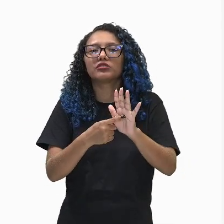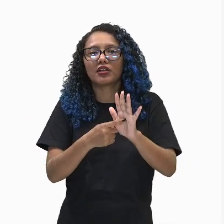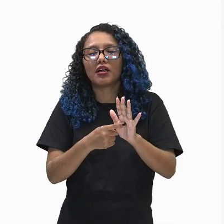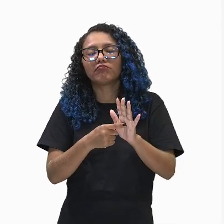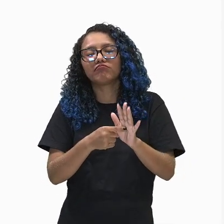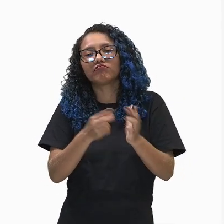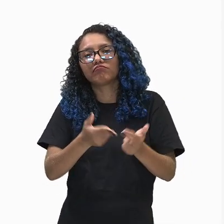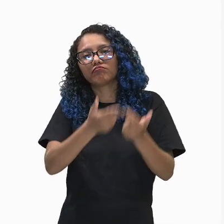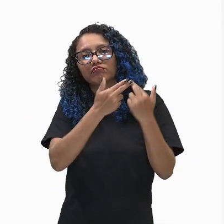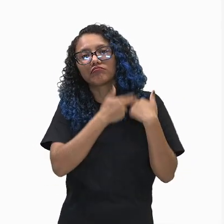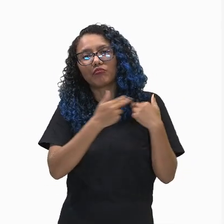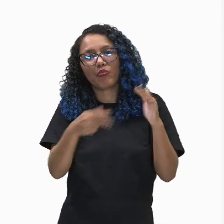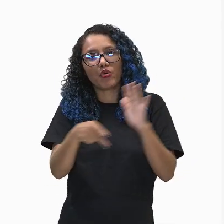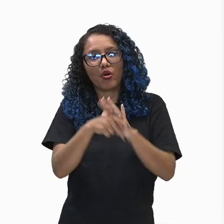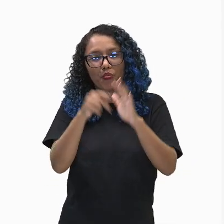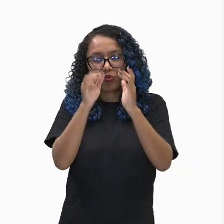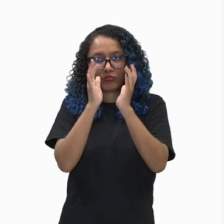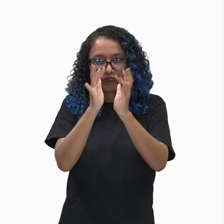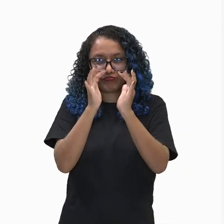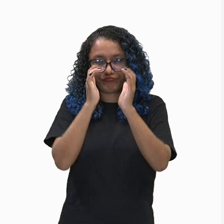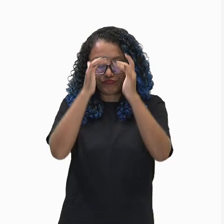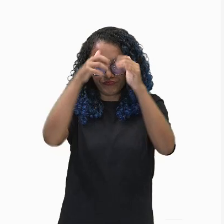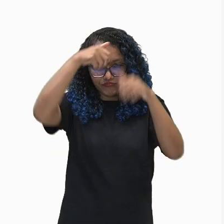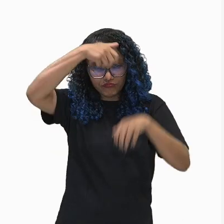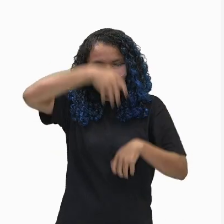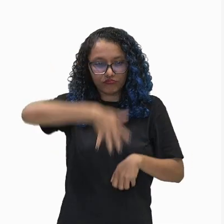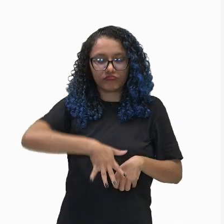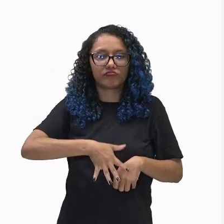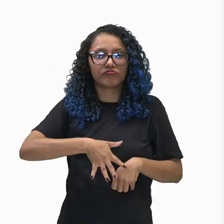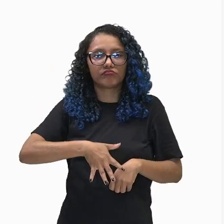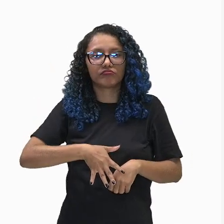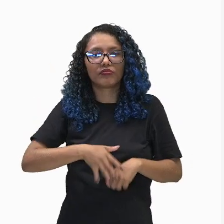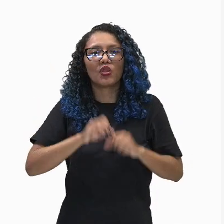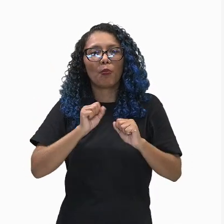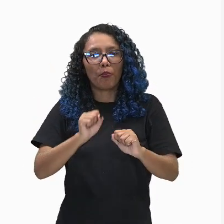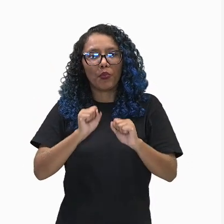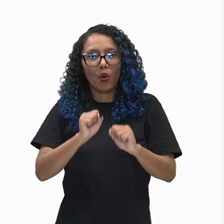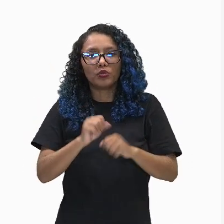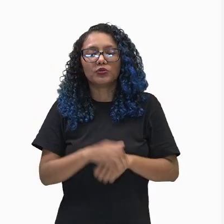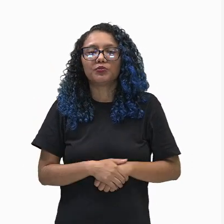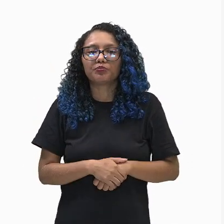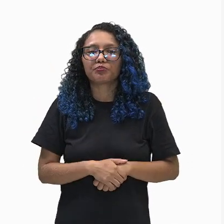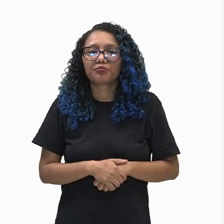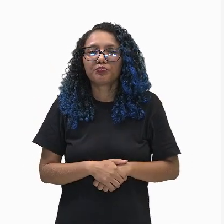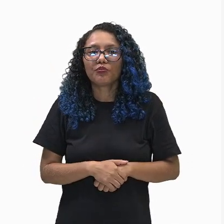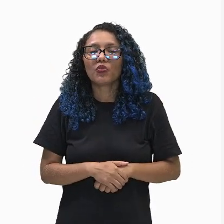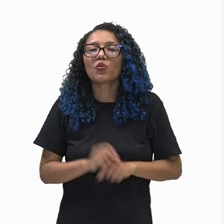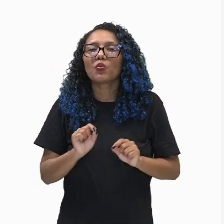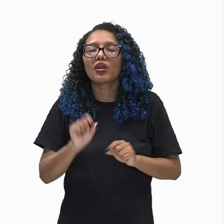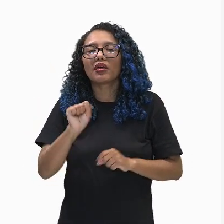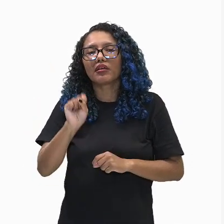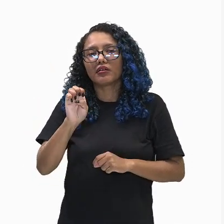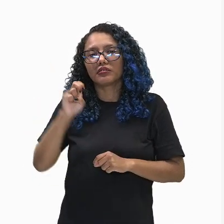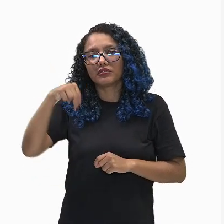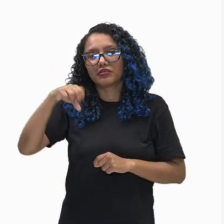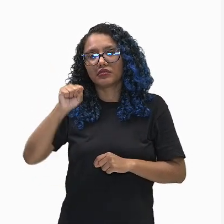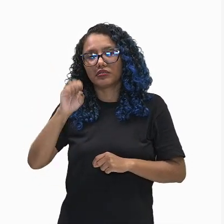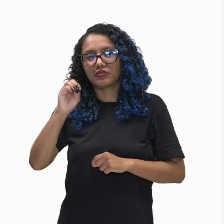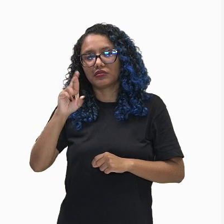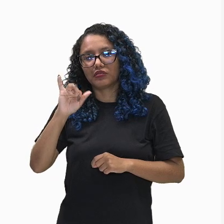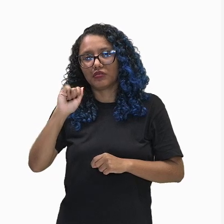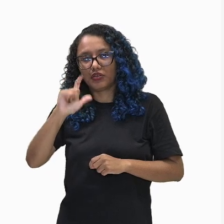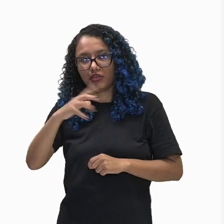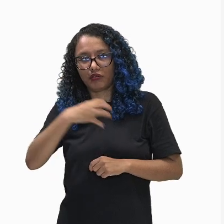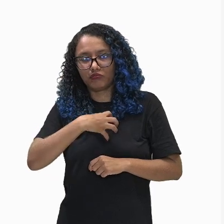O sistema nervoso, ele pode ser aí sensorial, ele recebe informações